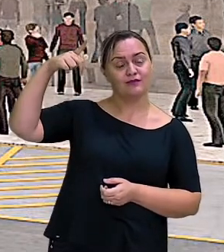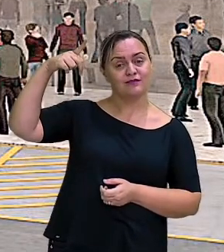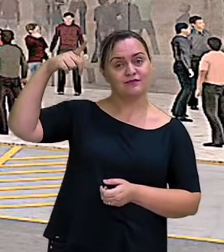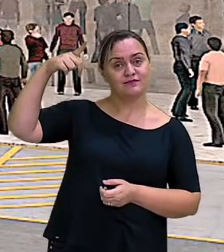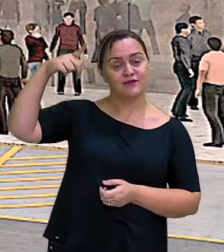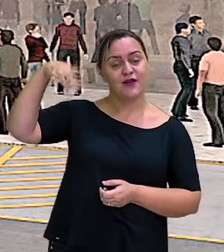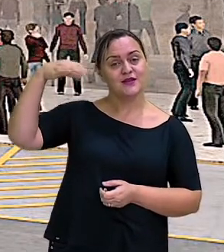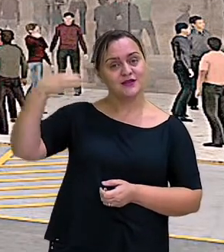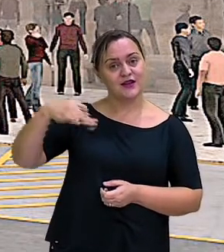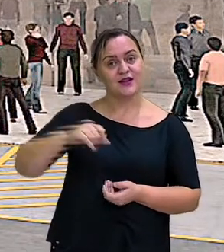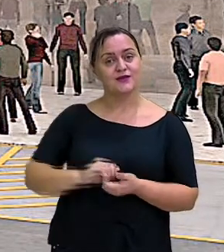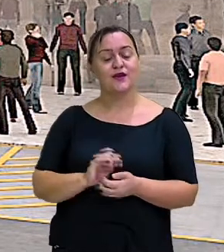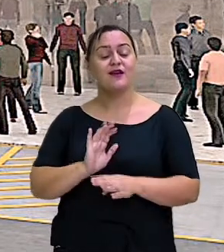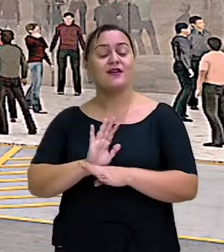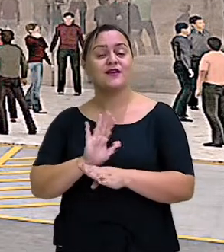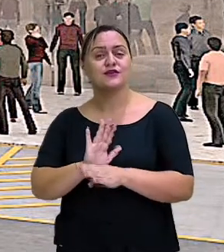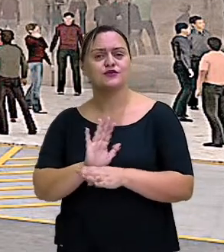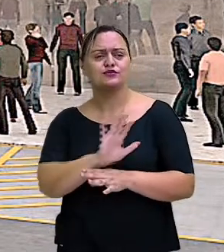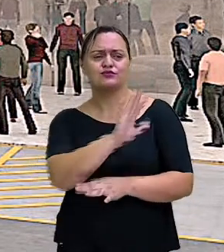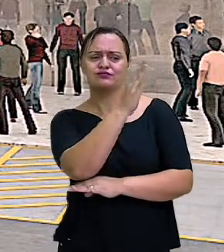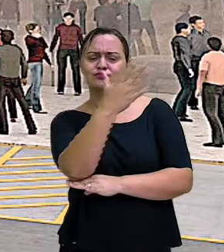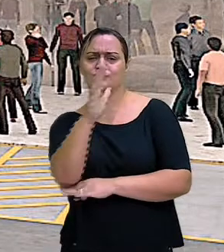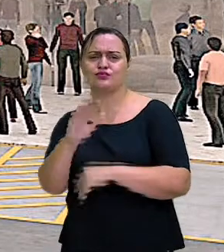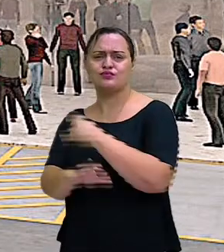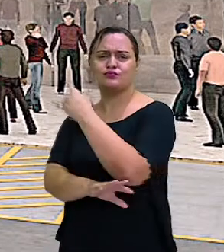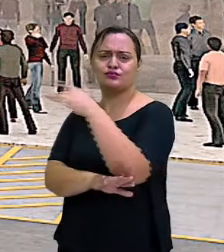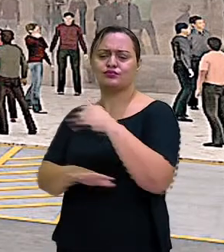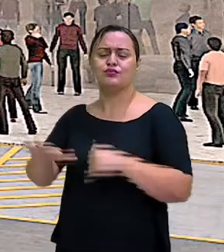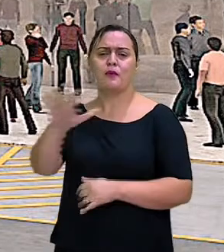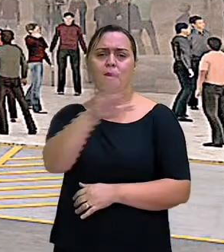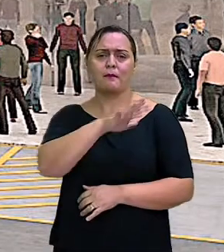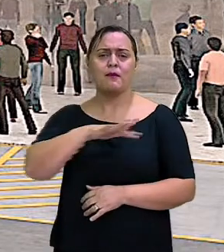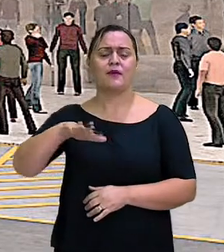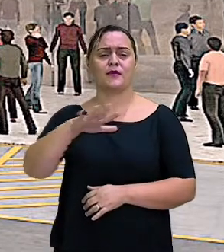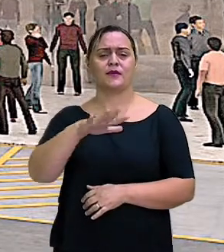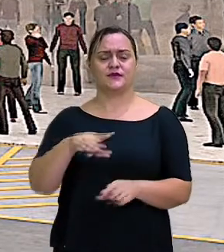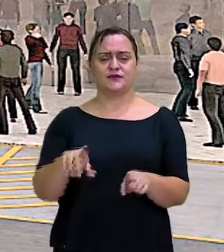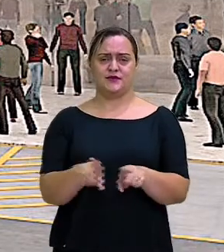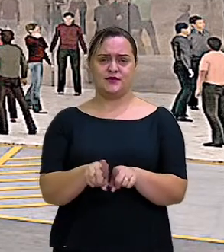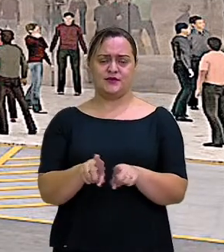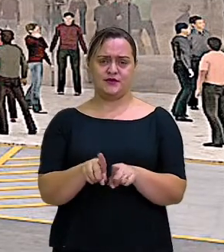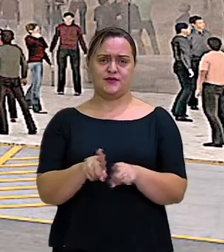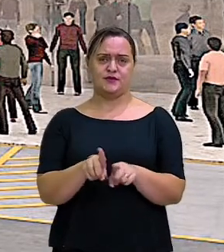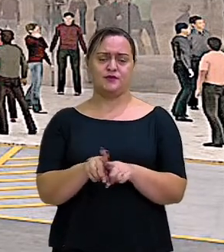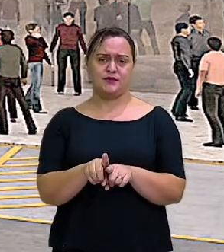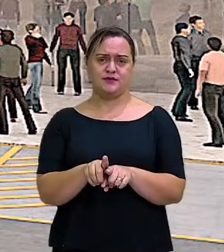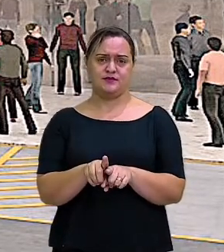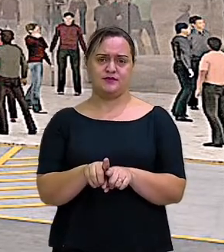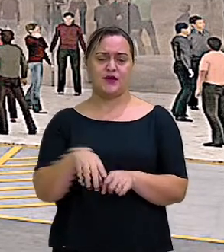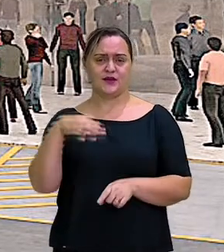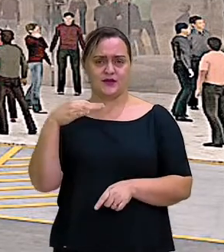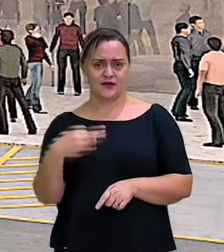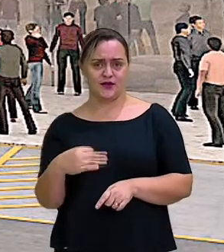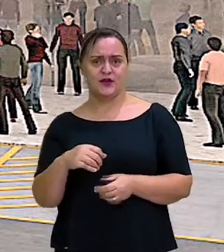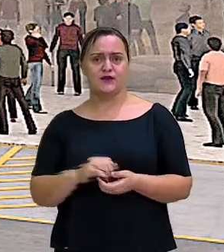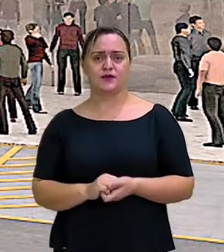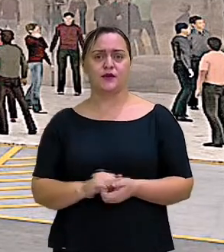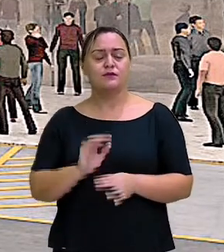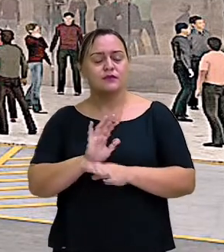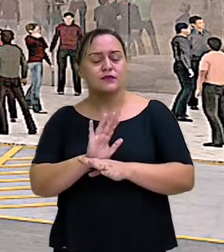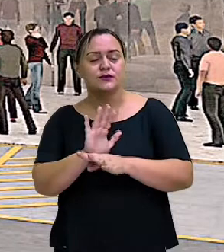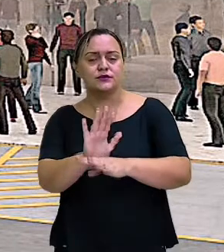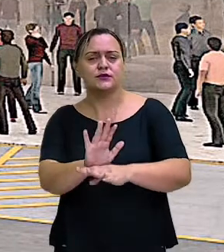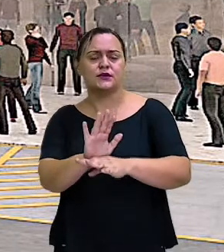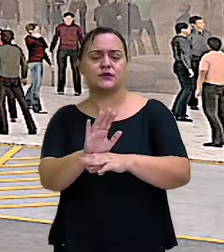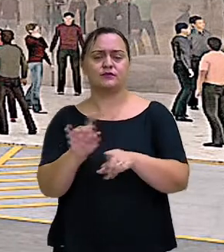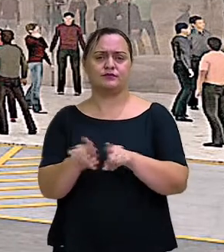quê? Agredir menos o meio ambiente e fornecer mais recursos renováveis, né, que a gente pode